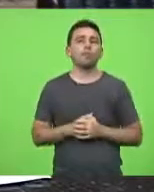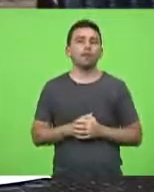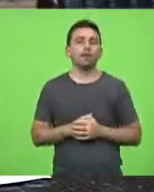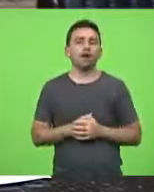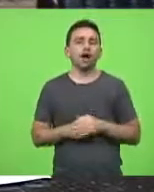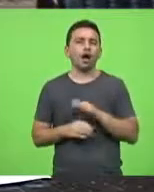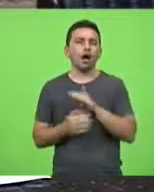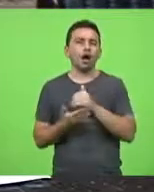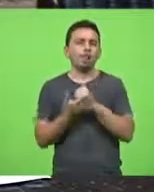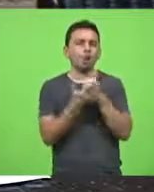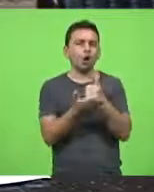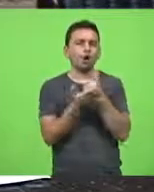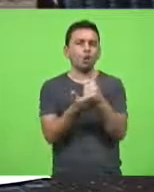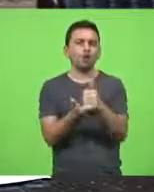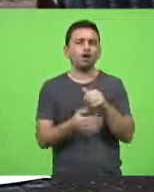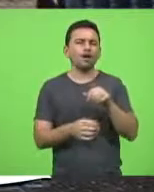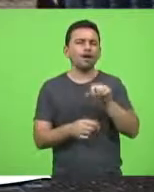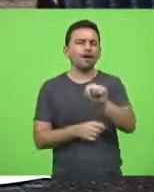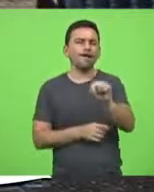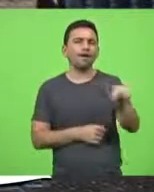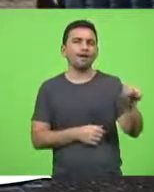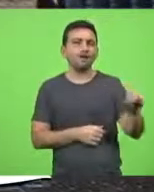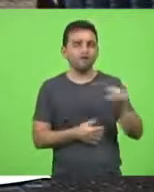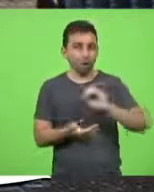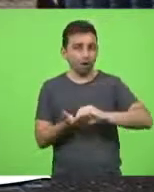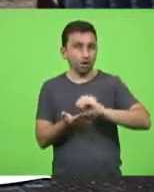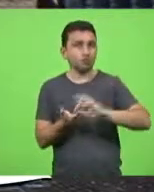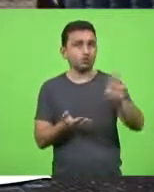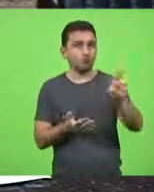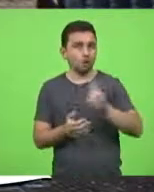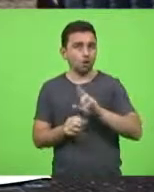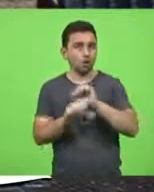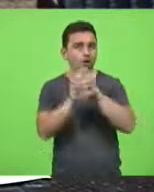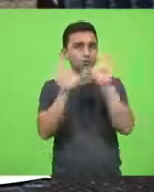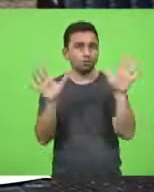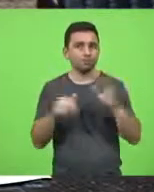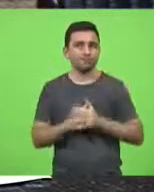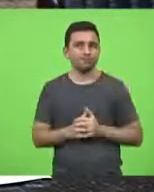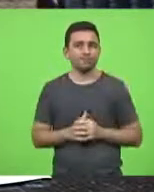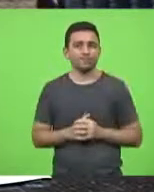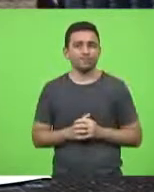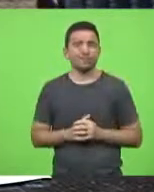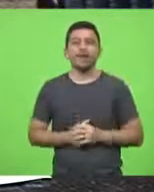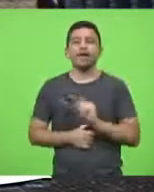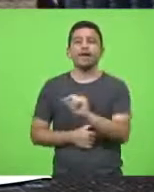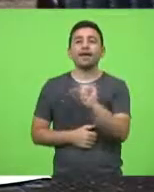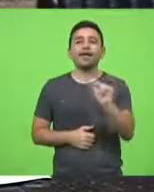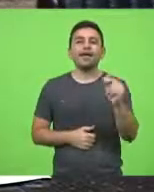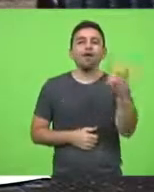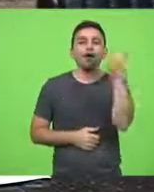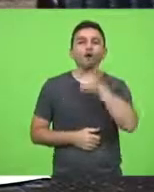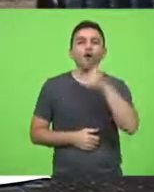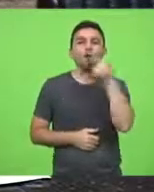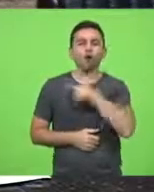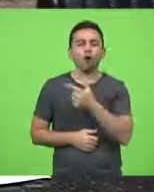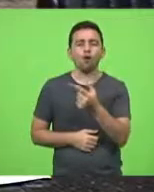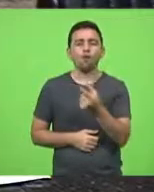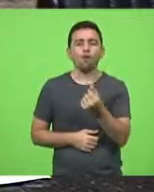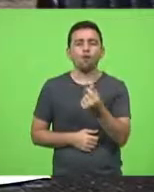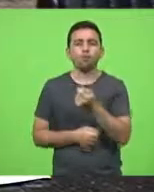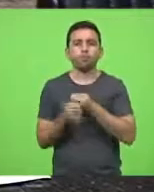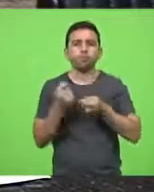quem? A falta de resposta e transparência enseja esse tipo de pergunta. Quem está ganhando com isso? Quem está